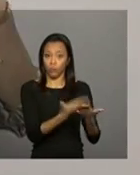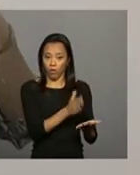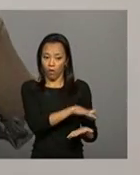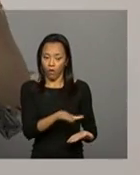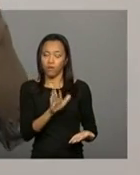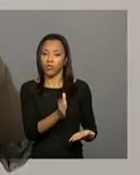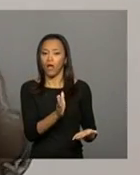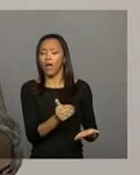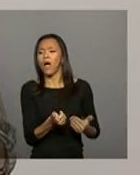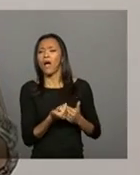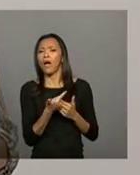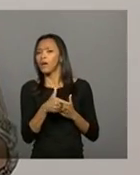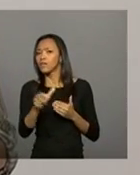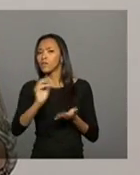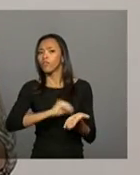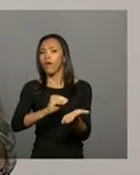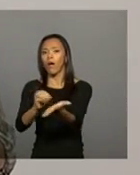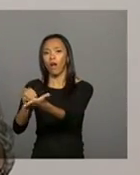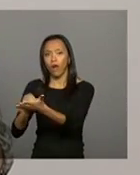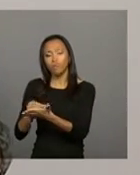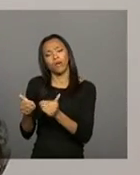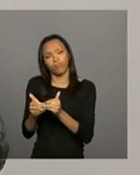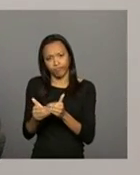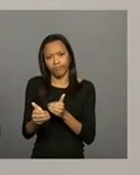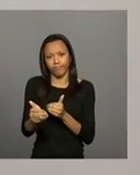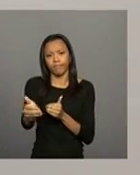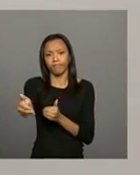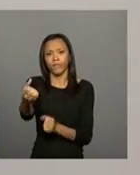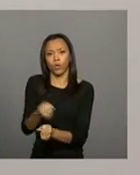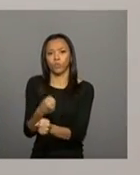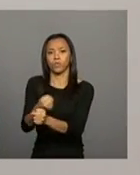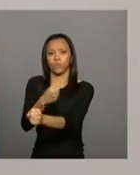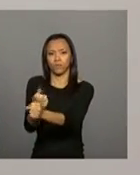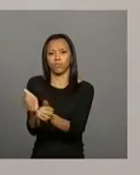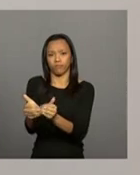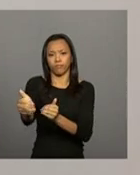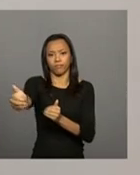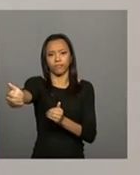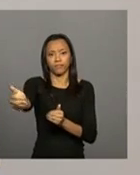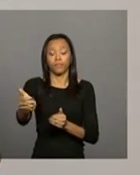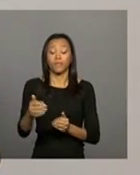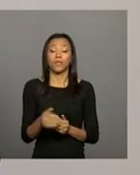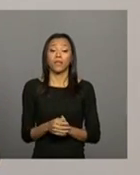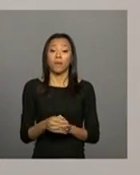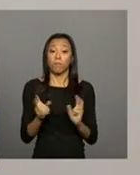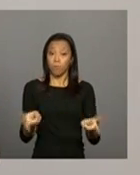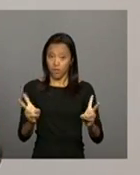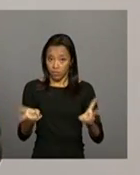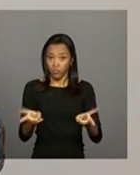As restantes estão em processo de construção. E, ao mesmo tempo,